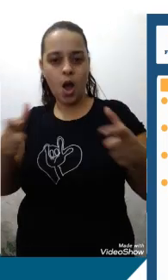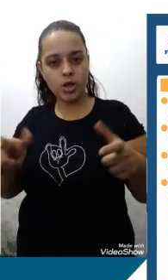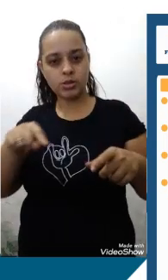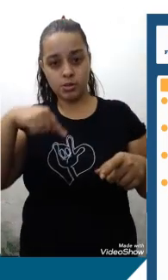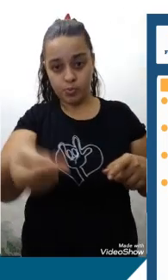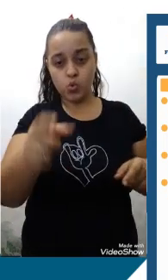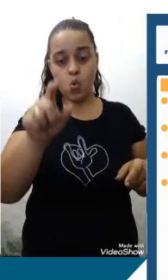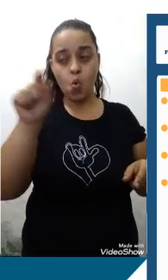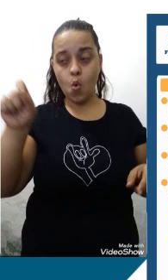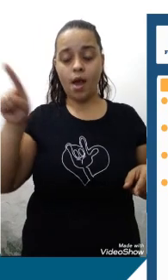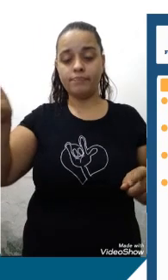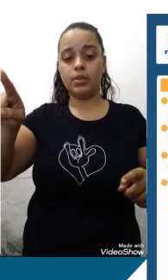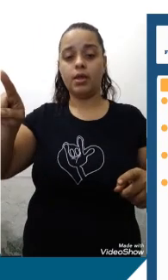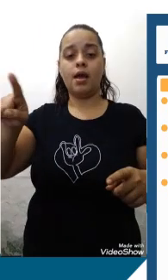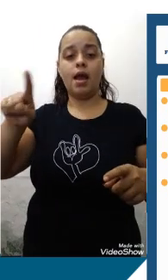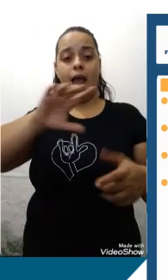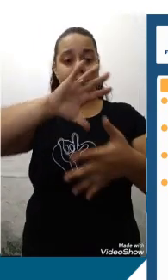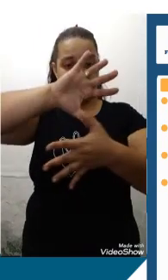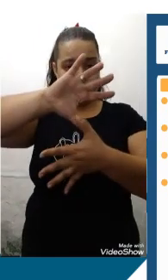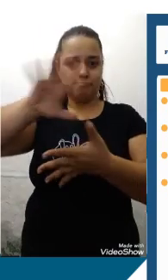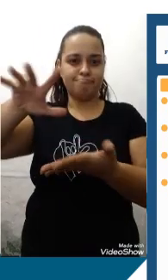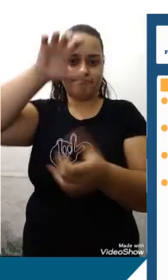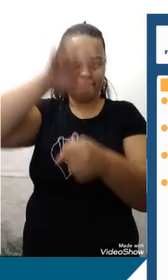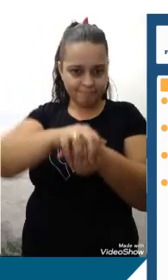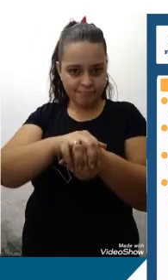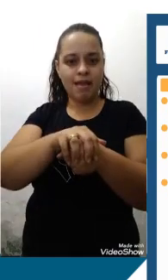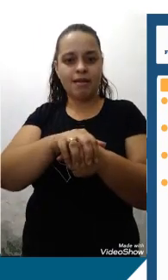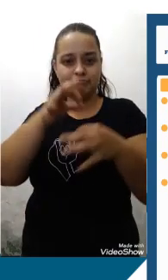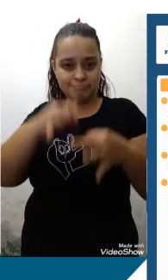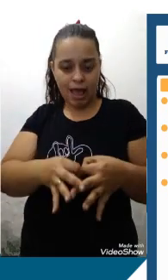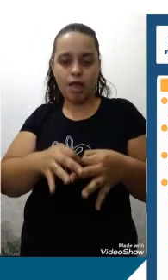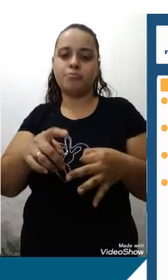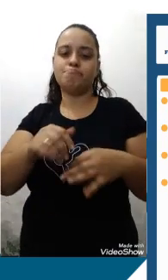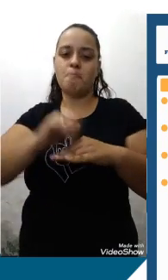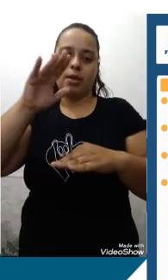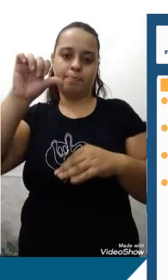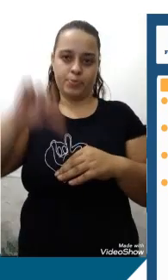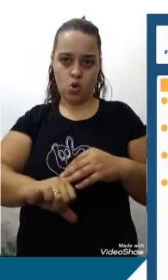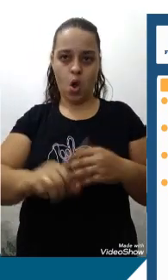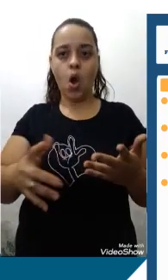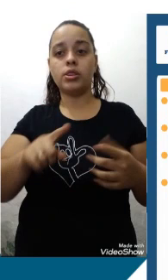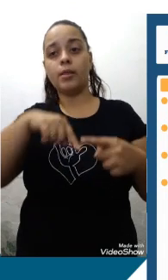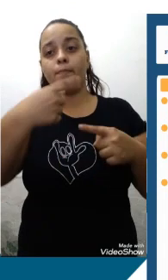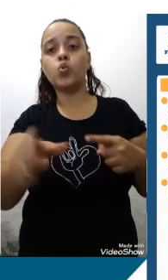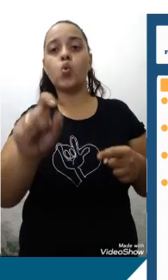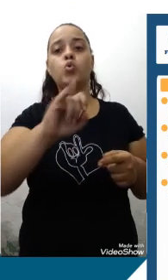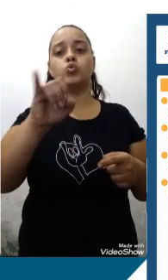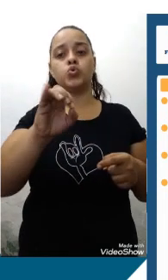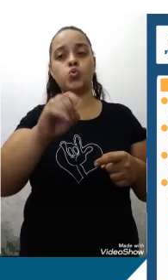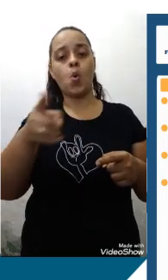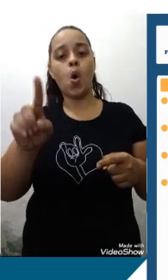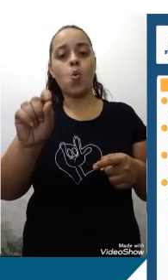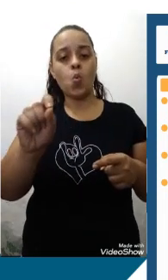a colonização da América se tornar mais efetiva. A terceira coisa que a gente precisa marcar é a busca pelo mítico Prestes João, de quem os